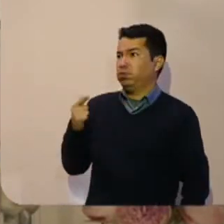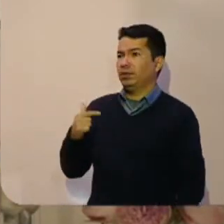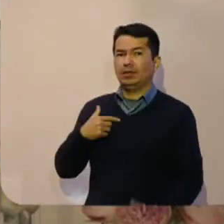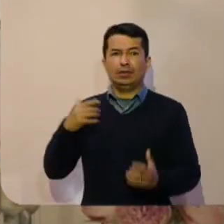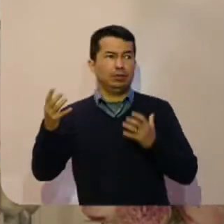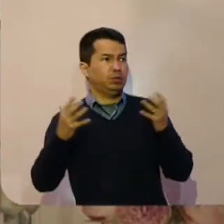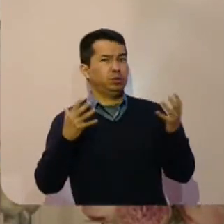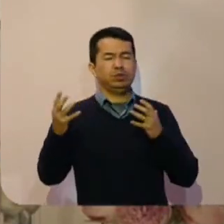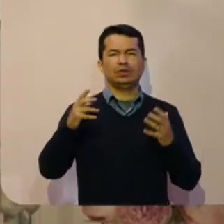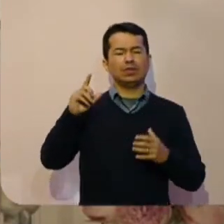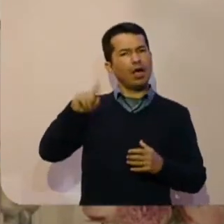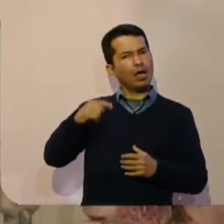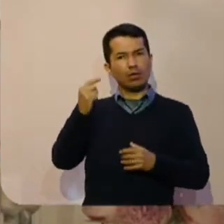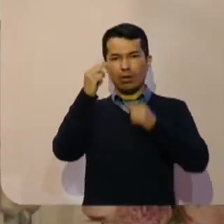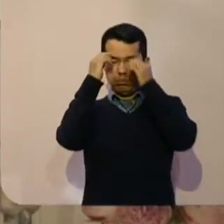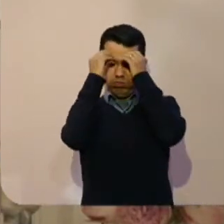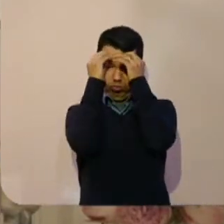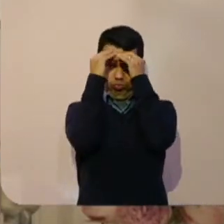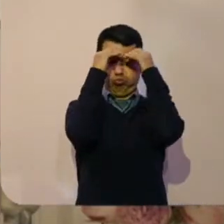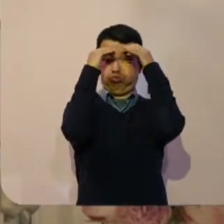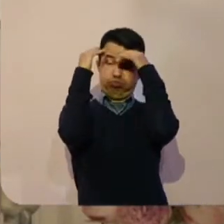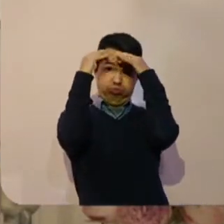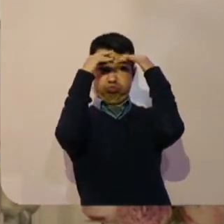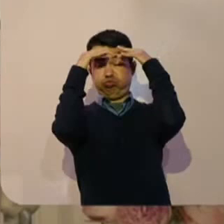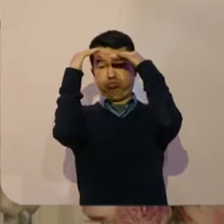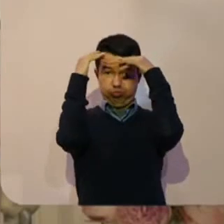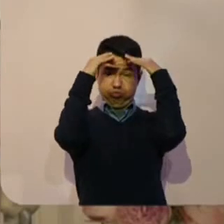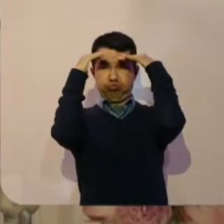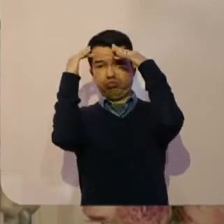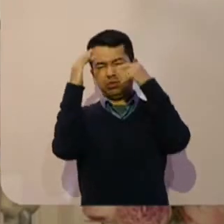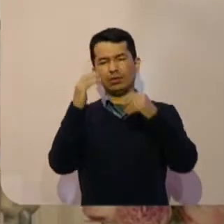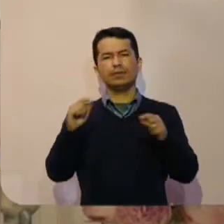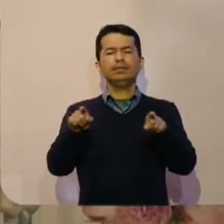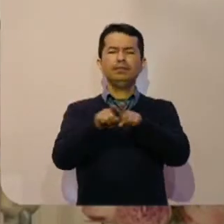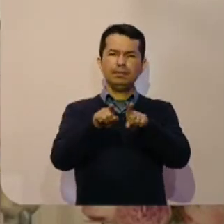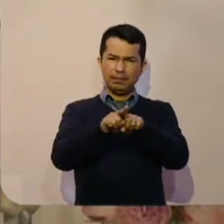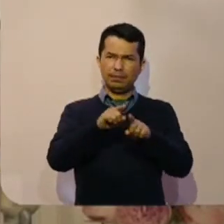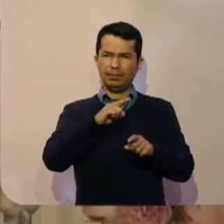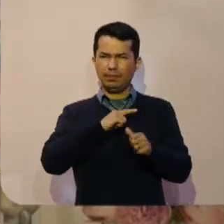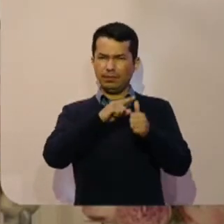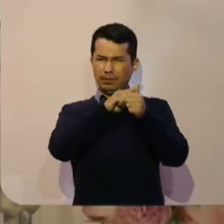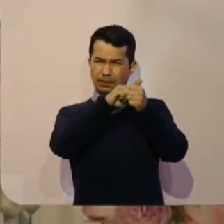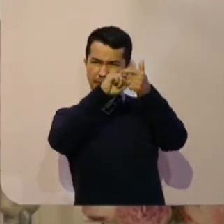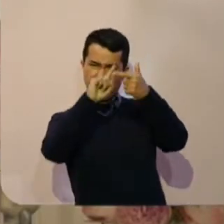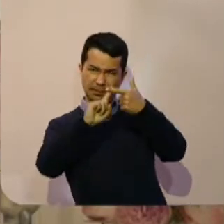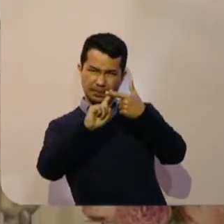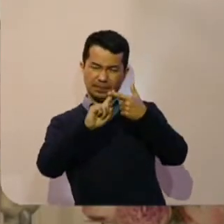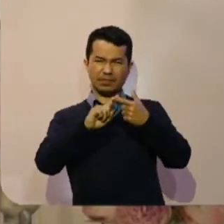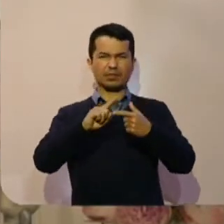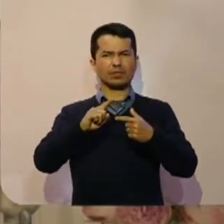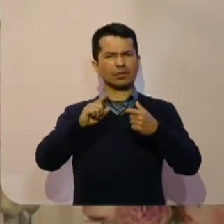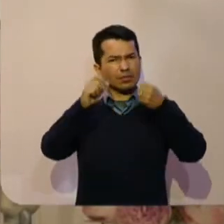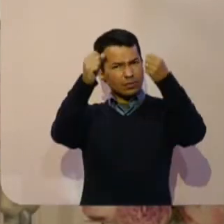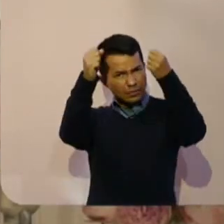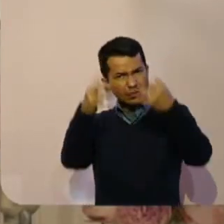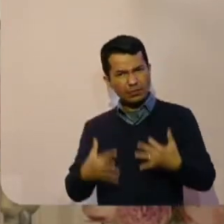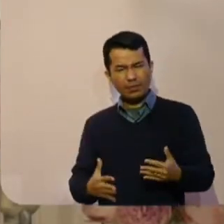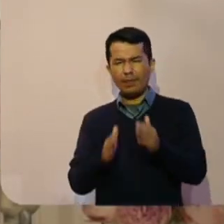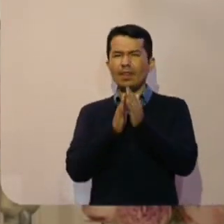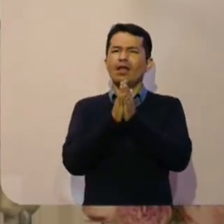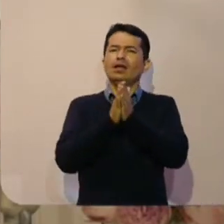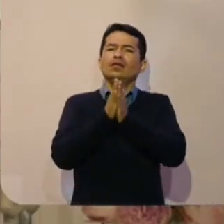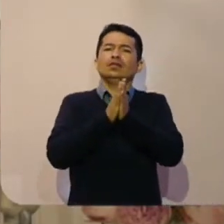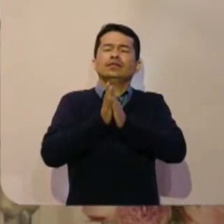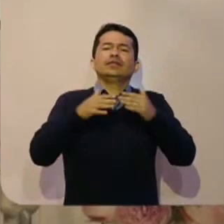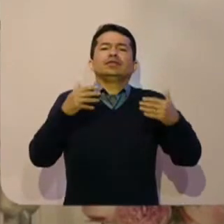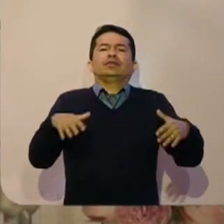em efervescência dentro de mim. Segunda expressão que ele fala dessa maneira da ansiedade se demonstrar, era